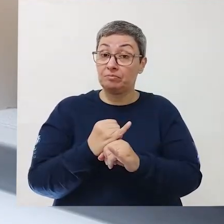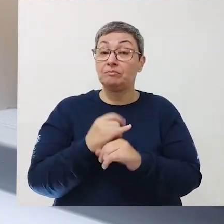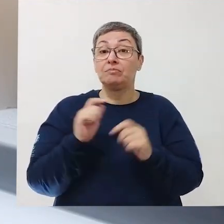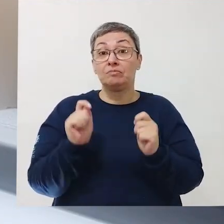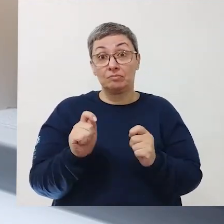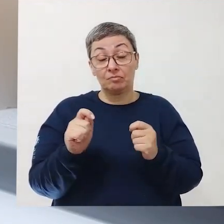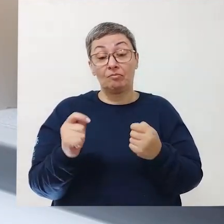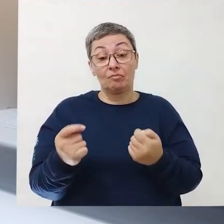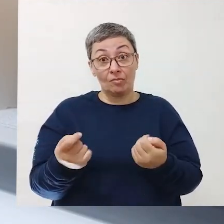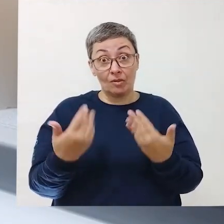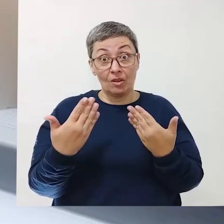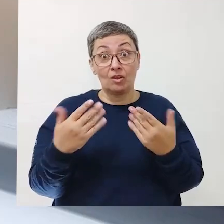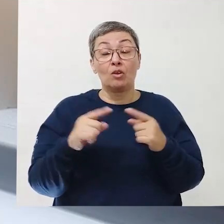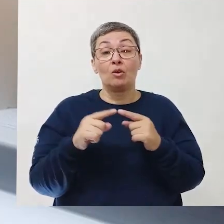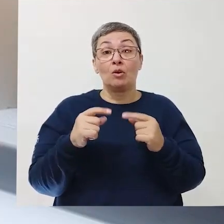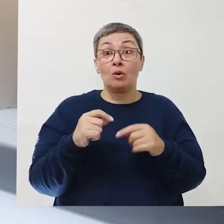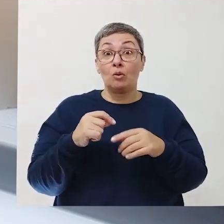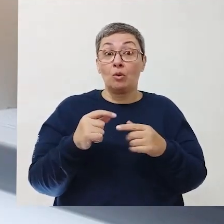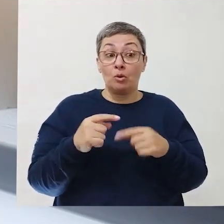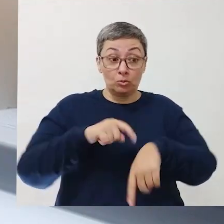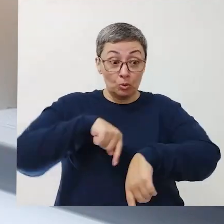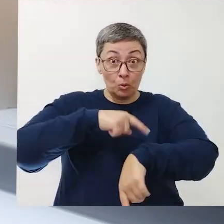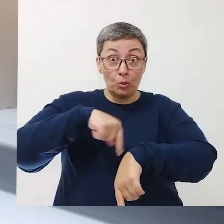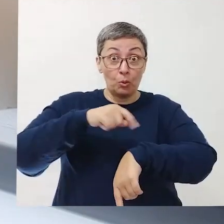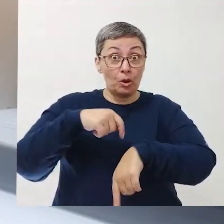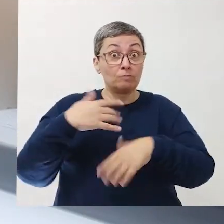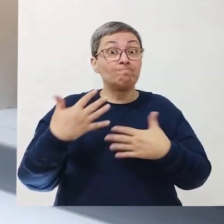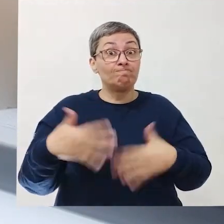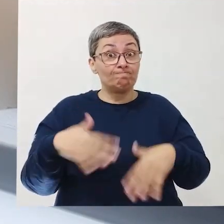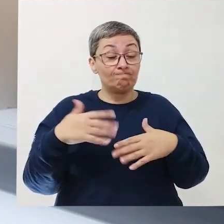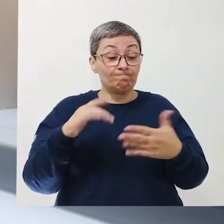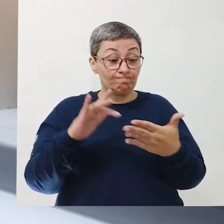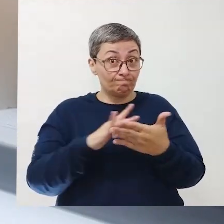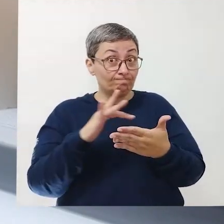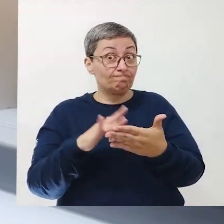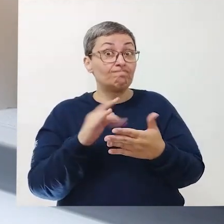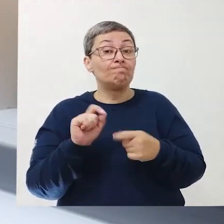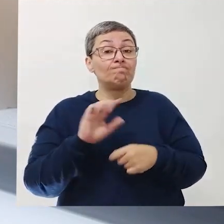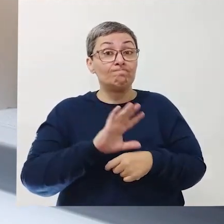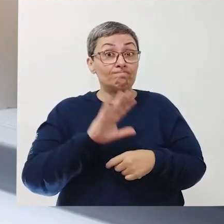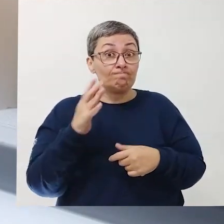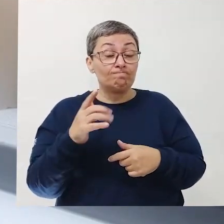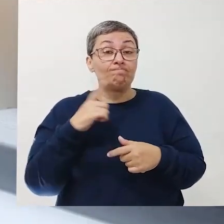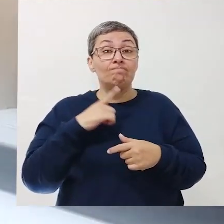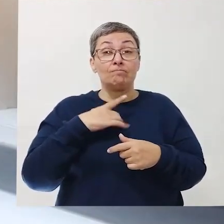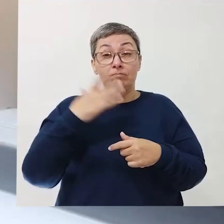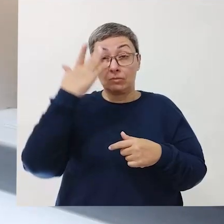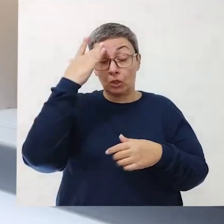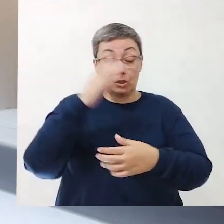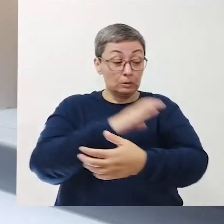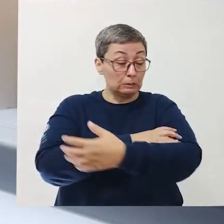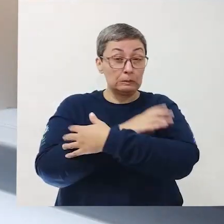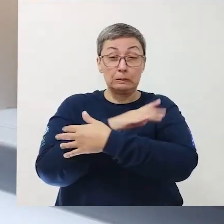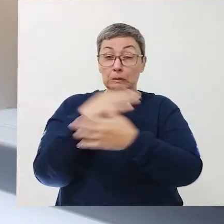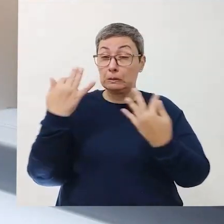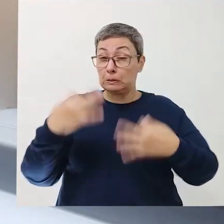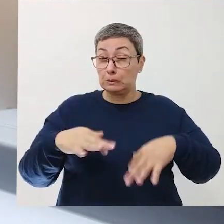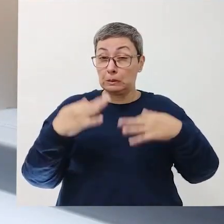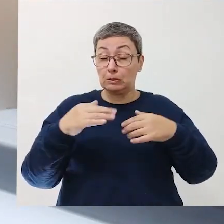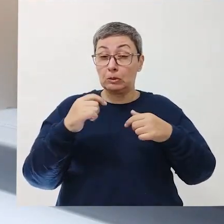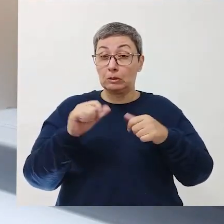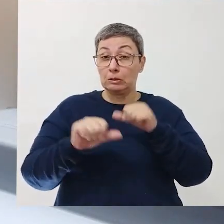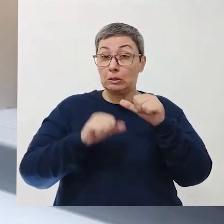sempre disponível para o cliente, né? Visto que as demandas de correntes estão em todas